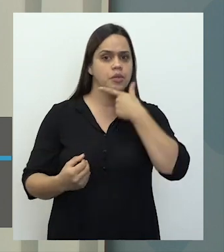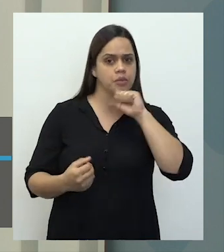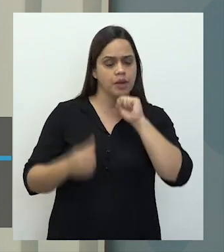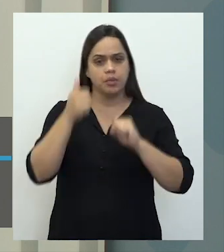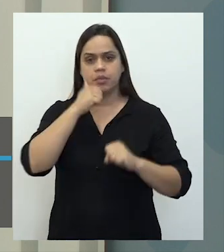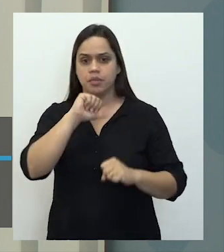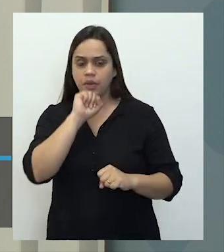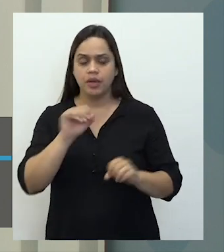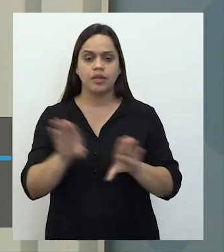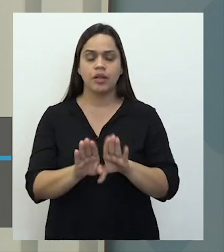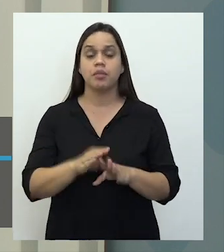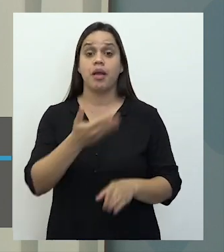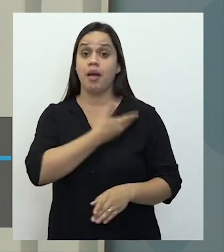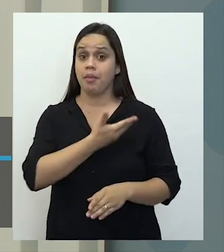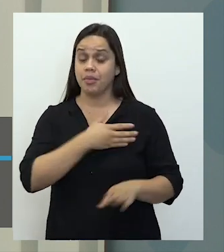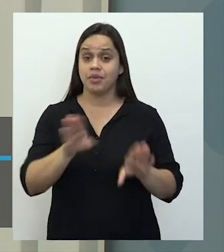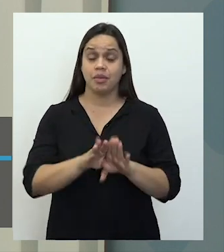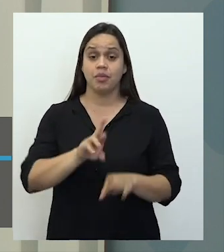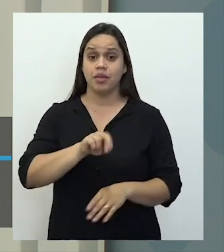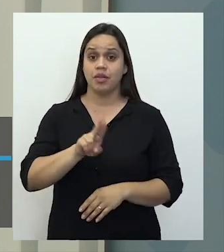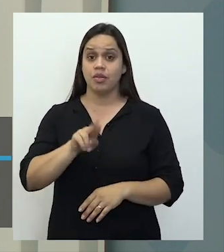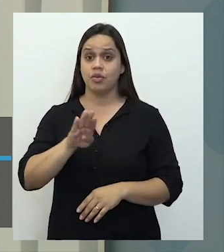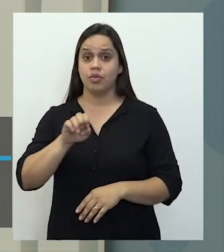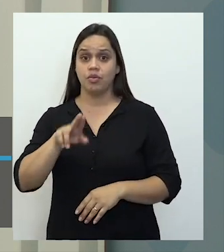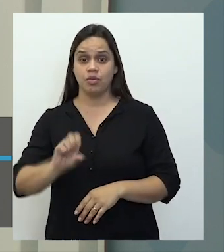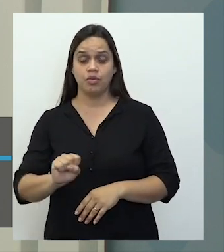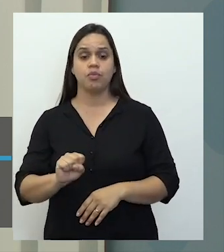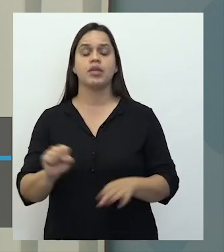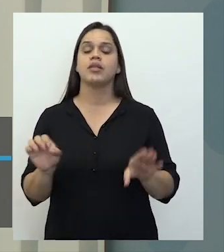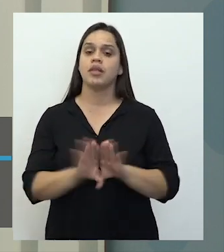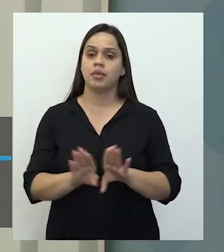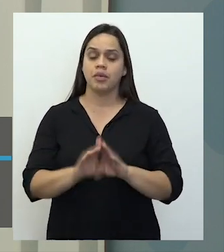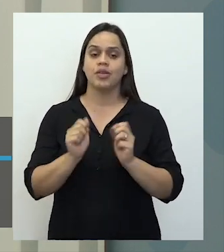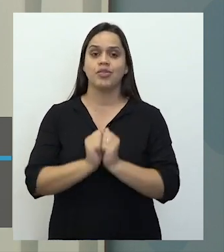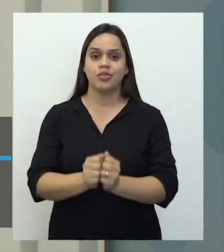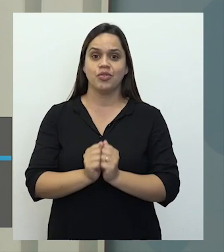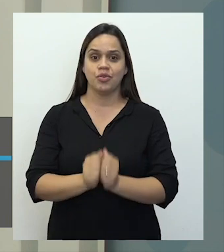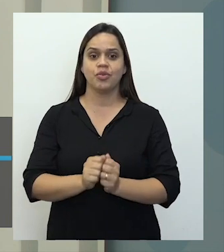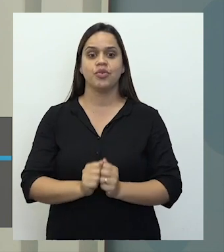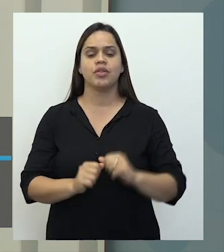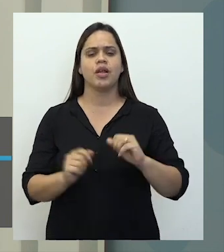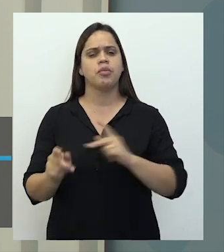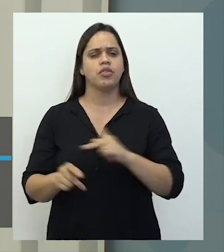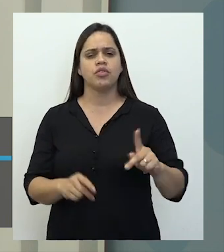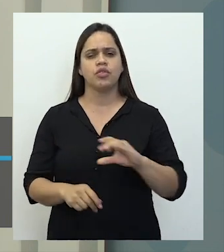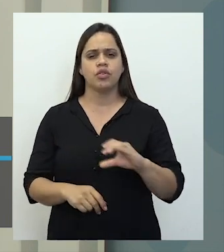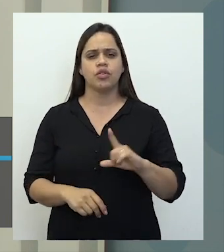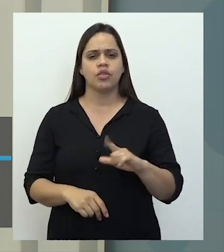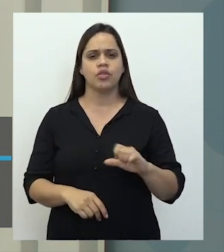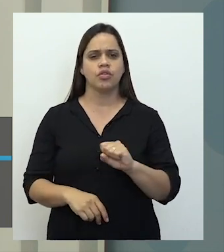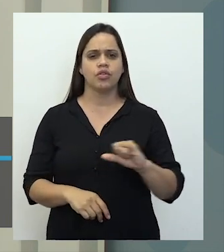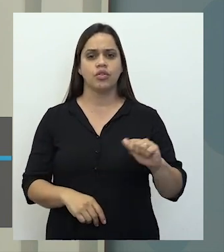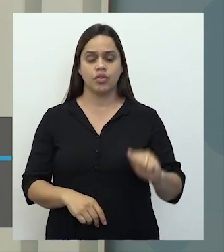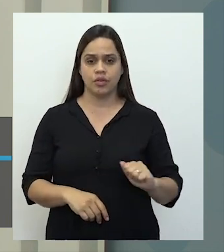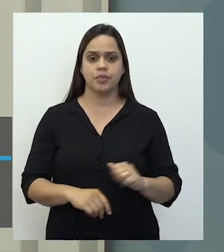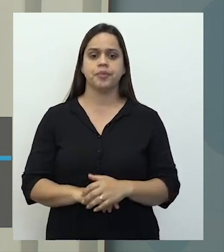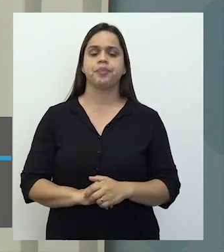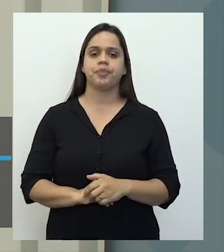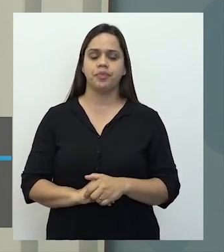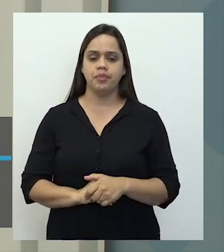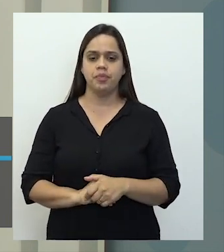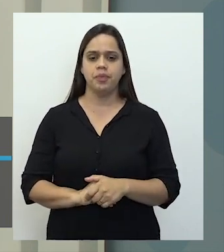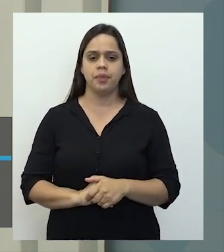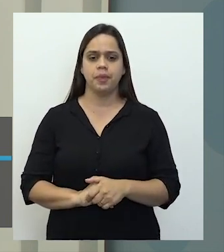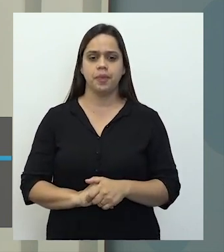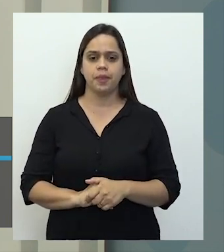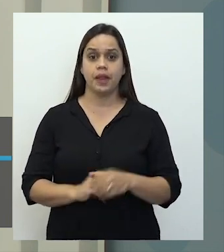Com amigos. Aê, Rubens de Oliveira, os alunos respondendo com os amigos. A professora Clécia. Né? Clécia? Desculpa, só esse seu nome. Passou